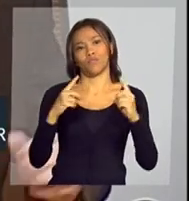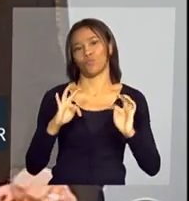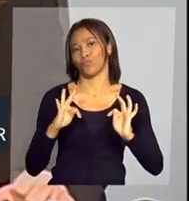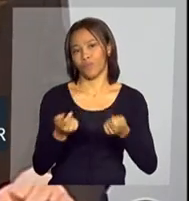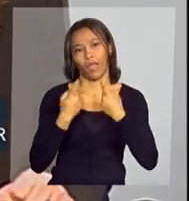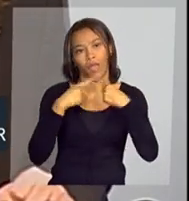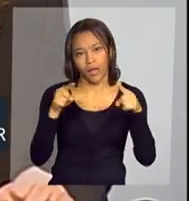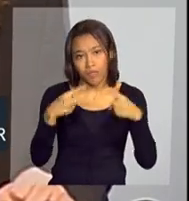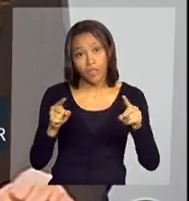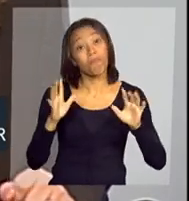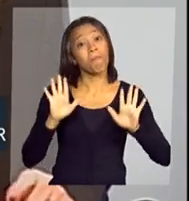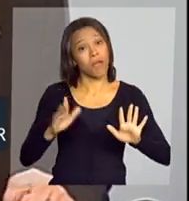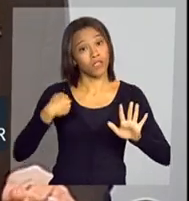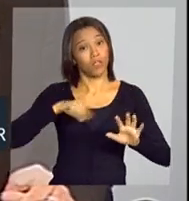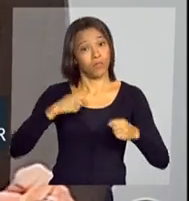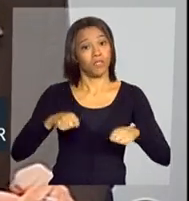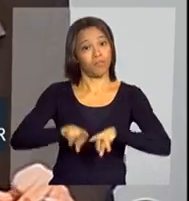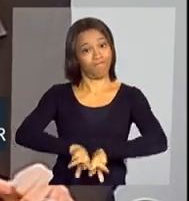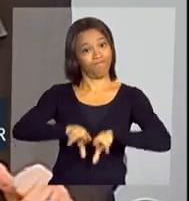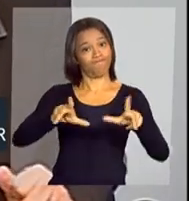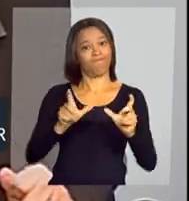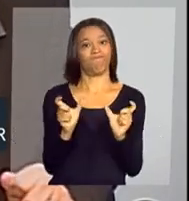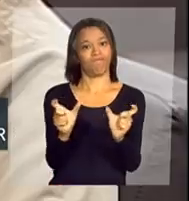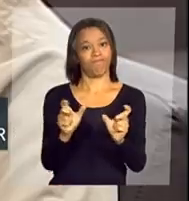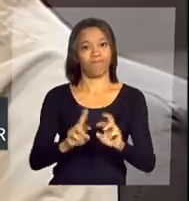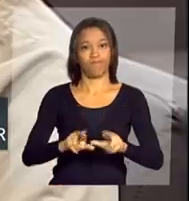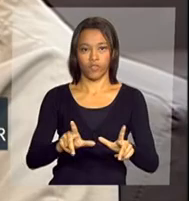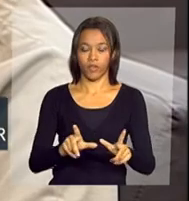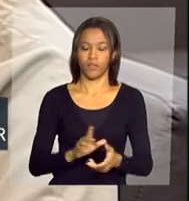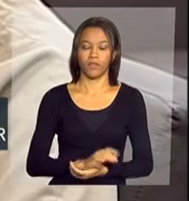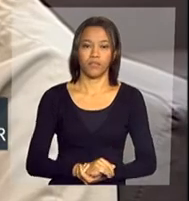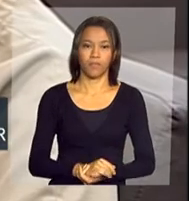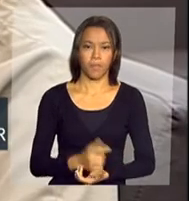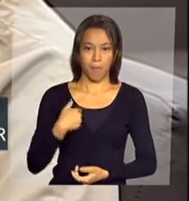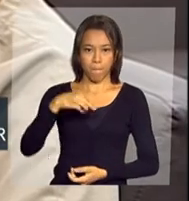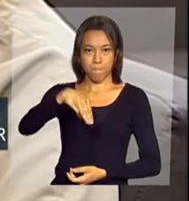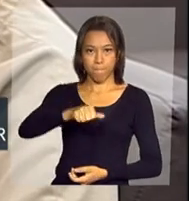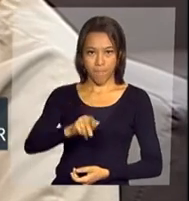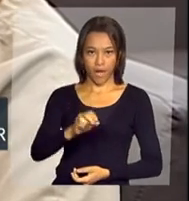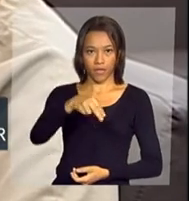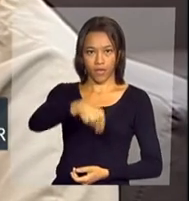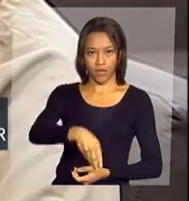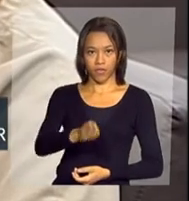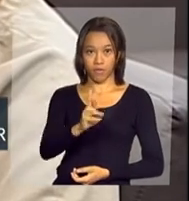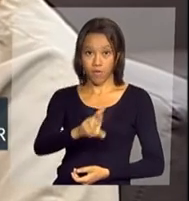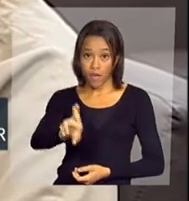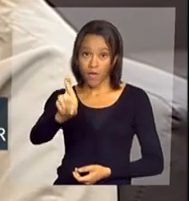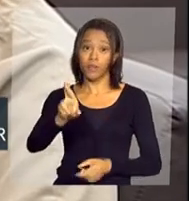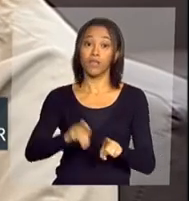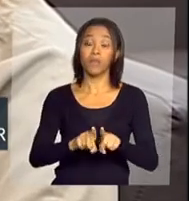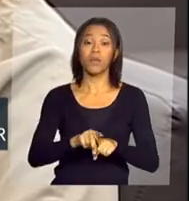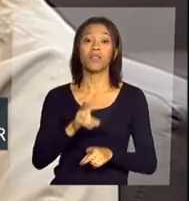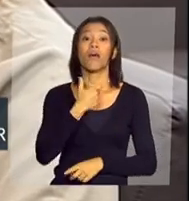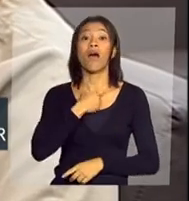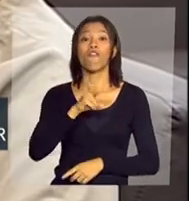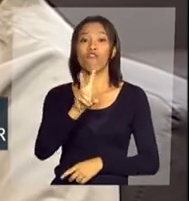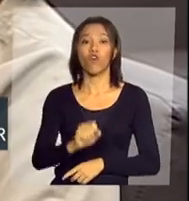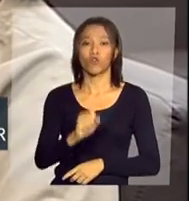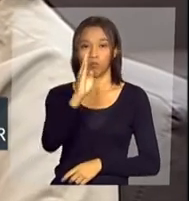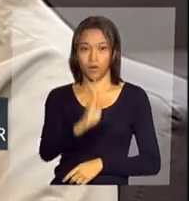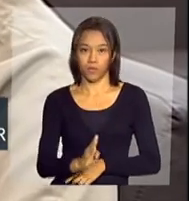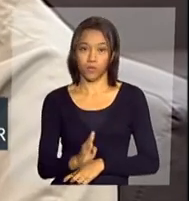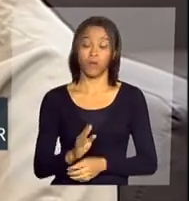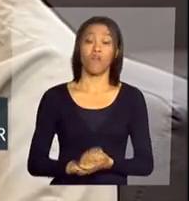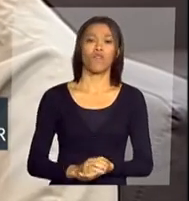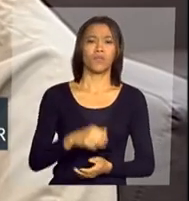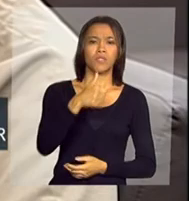como né temos que dar essa diferença Tomara que Lupi da TV NBR da Voz do Brasil foram